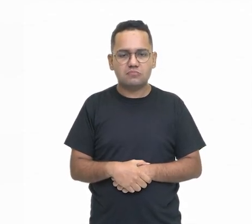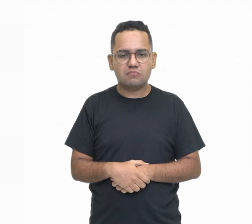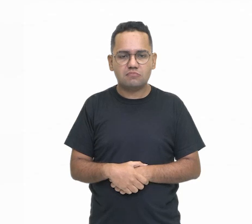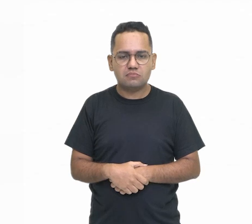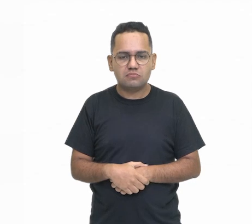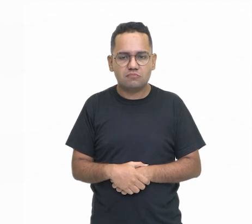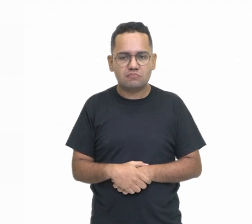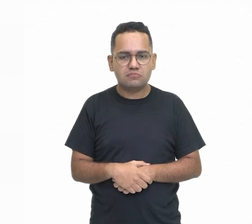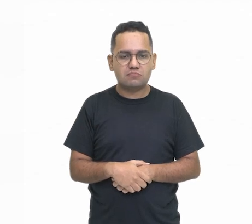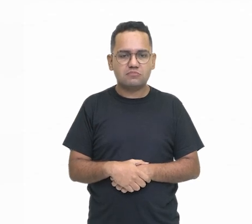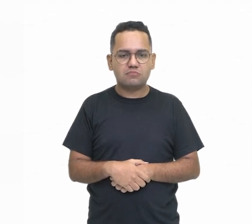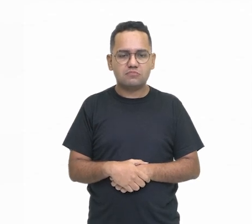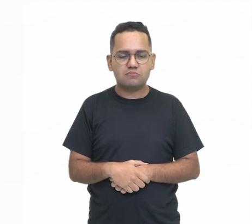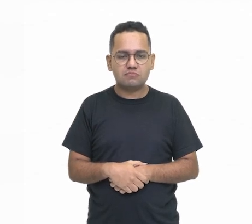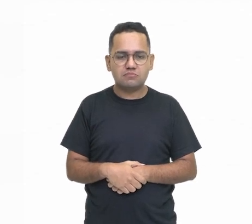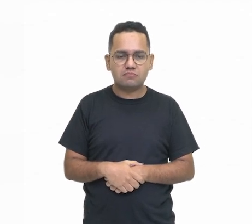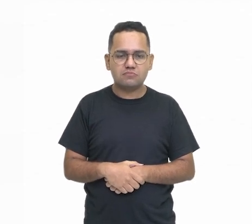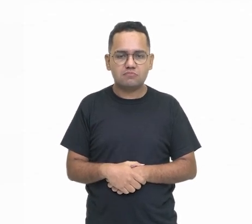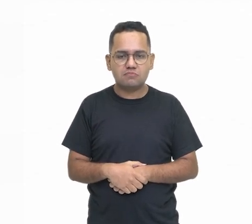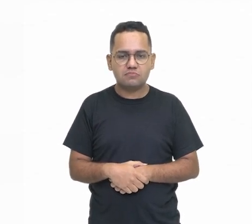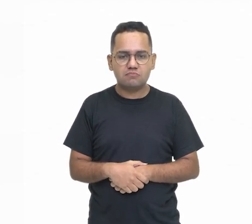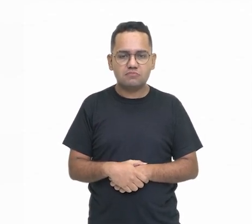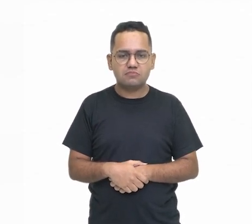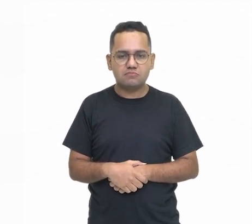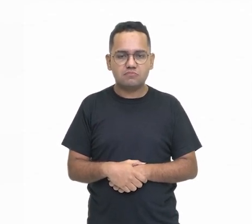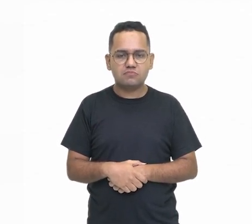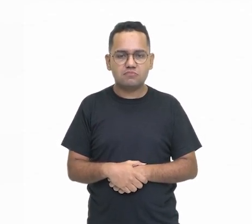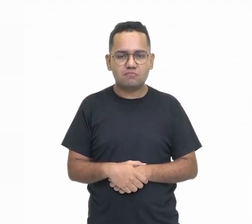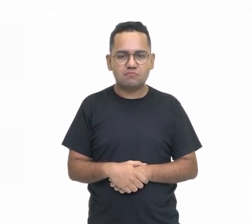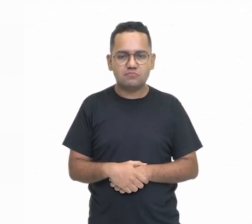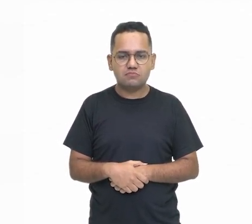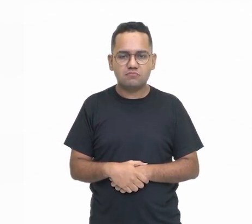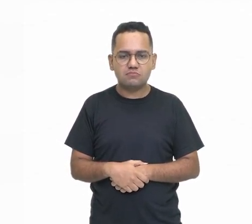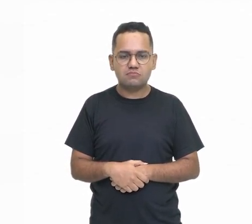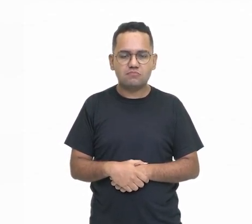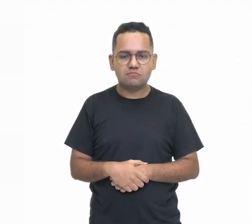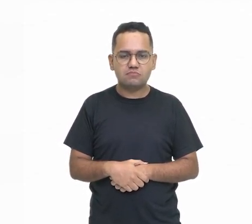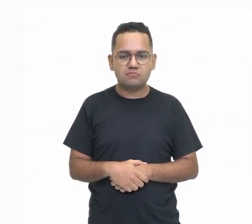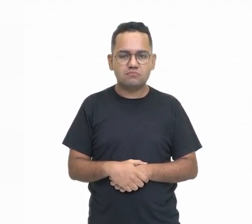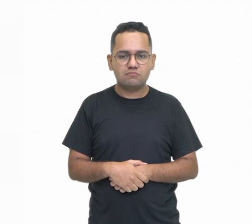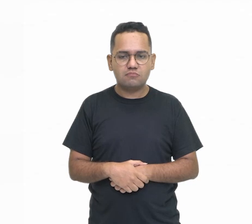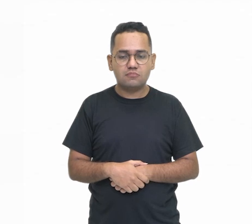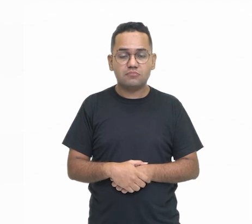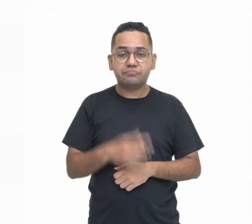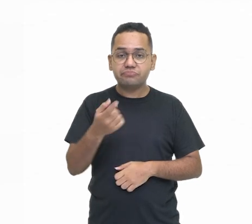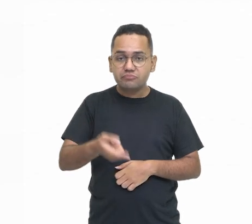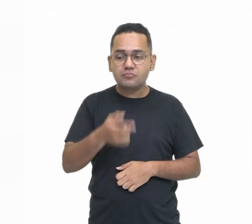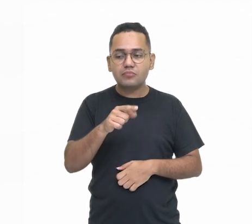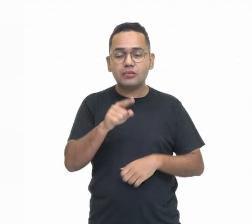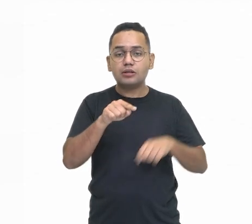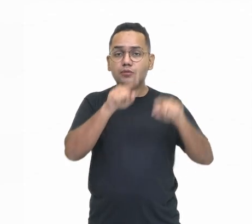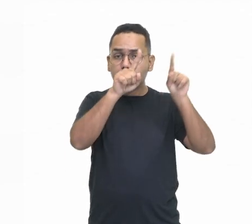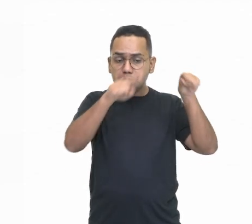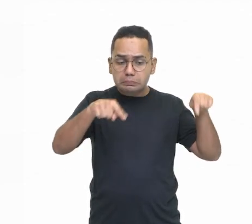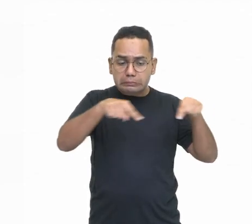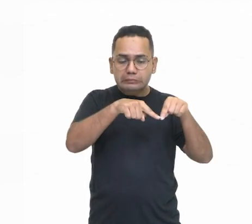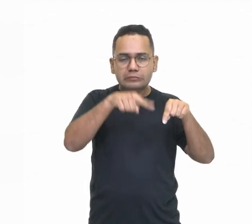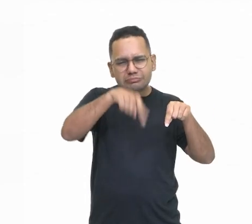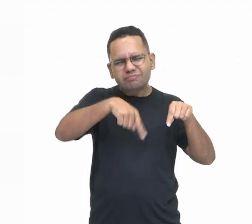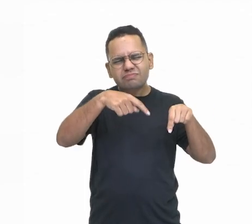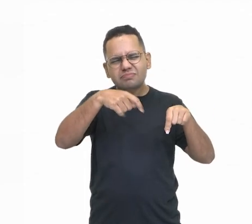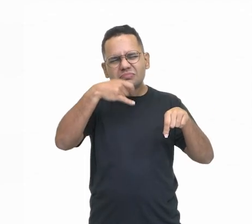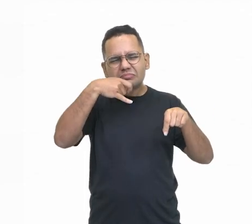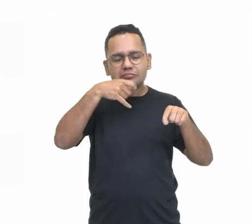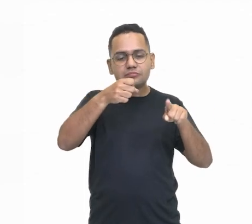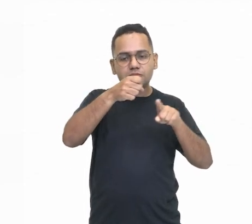dos privilégios, tá bom? Dentro da pirâmide social estava, né, na verdade, no topo da pirâmide social